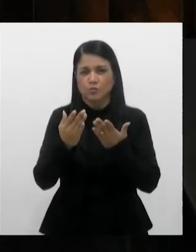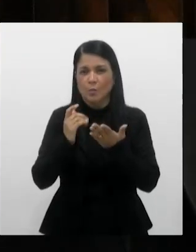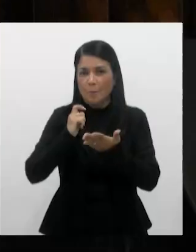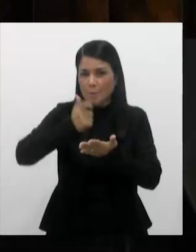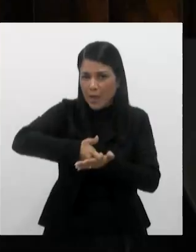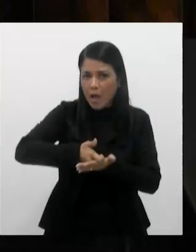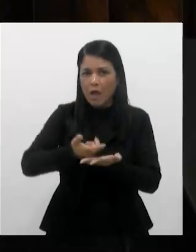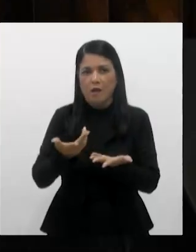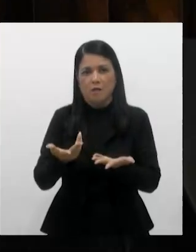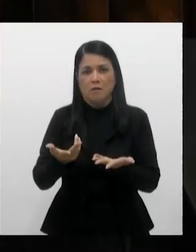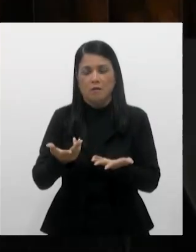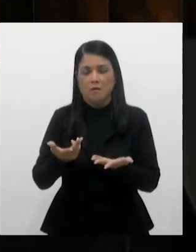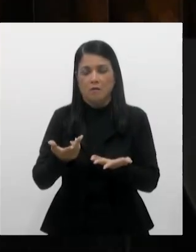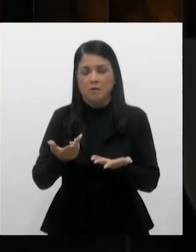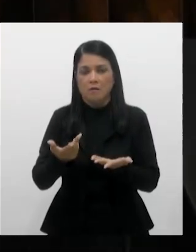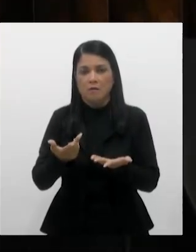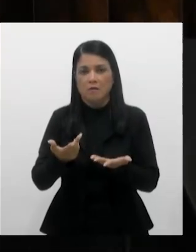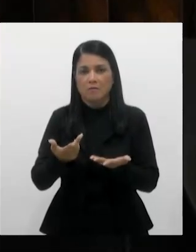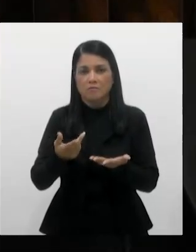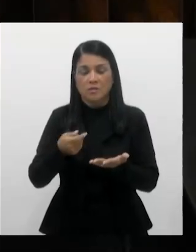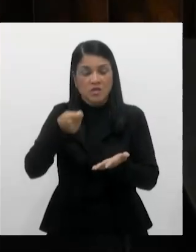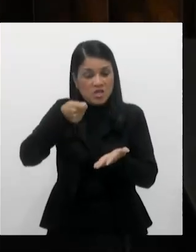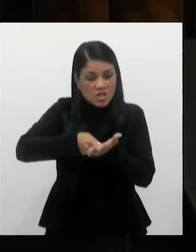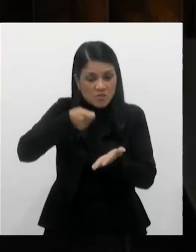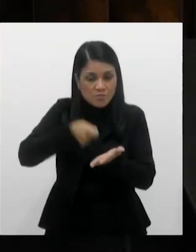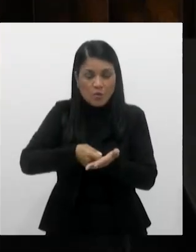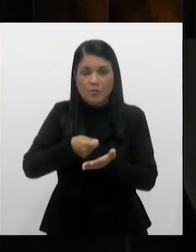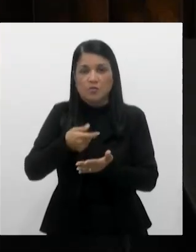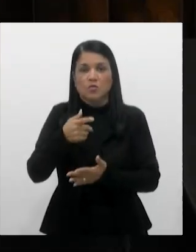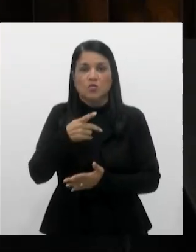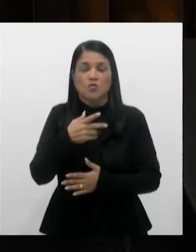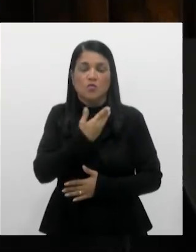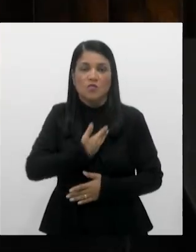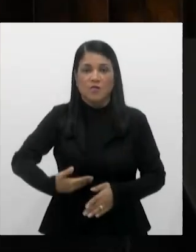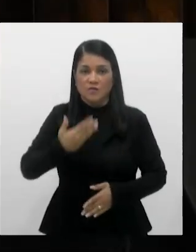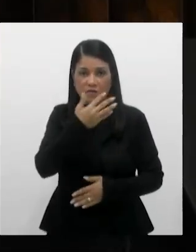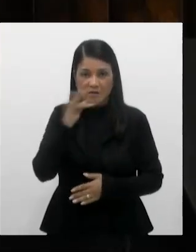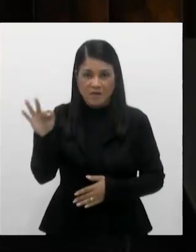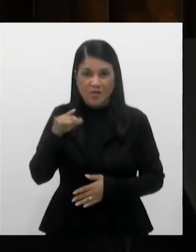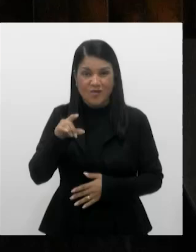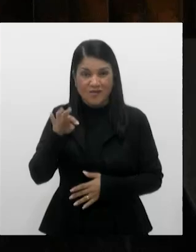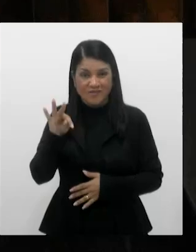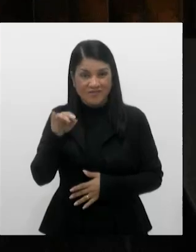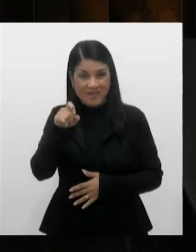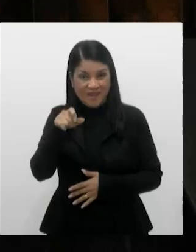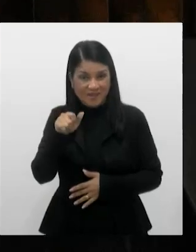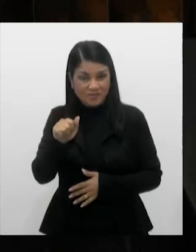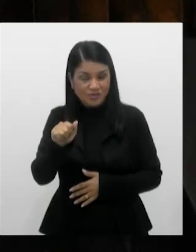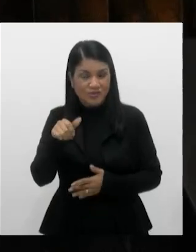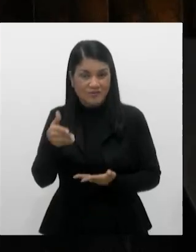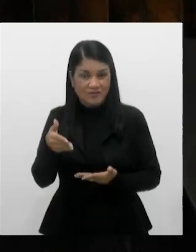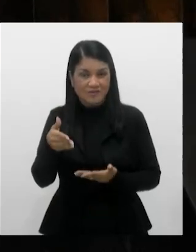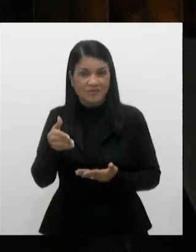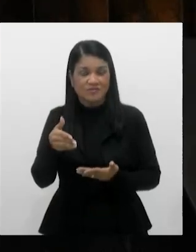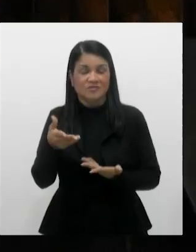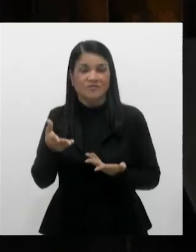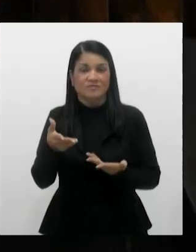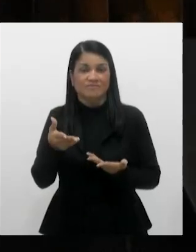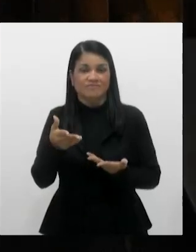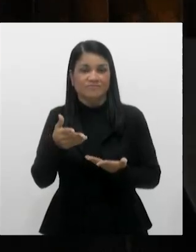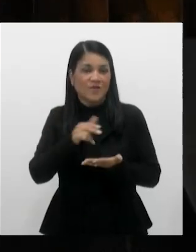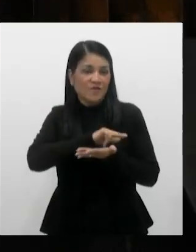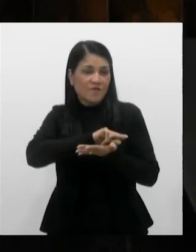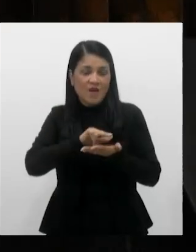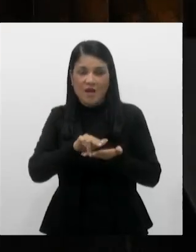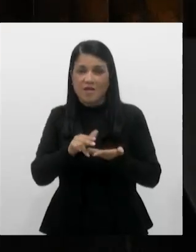imposto, né, pelo governo federal, taxas essas impostas pelo governo federal, as taxações